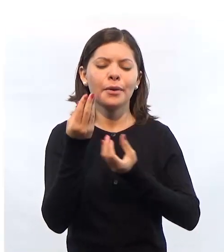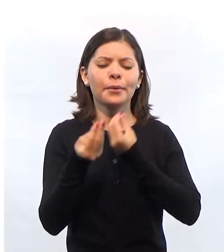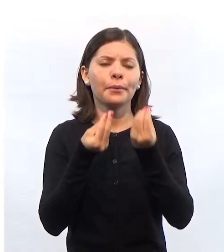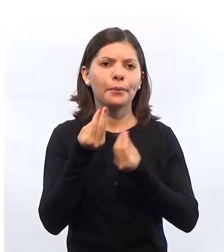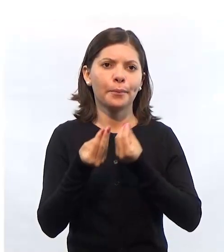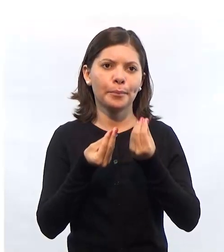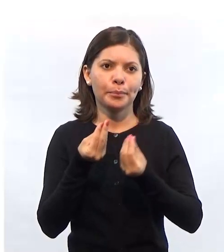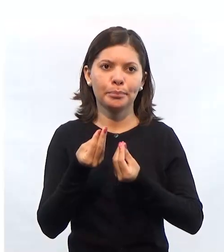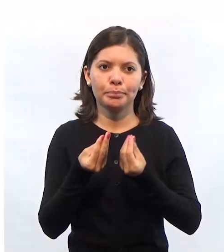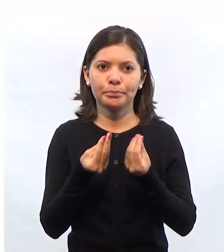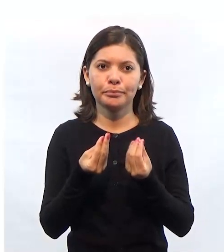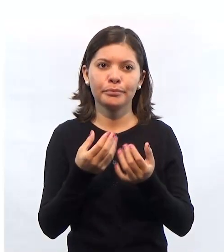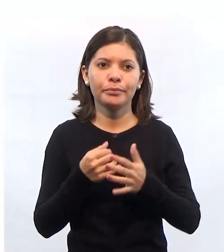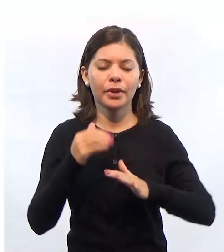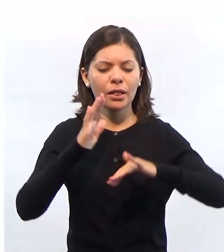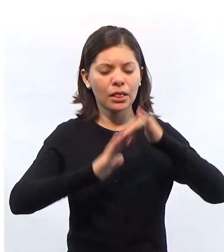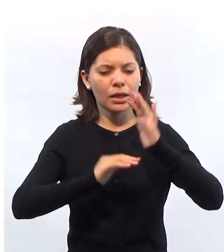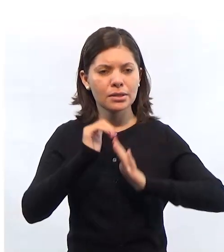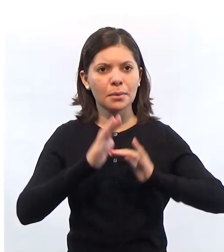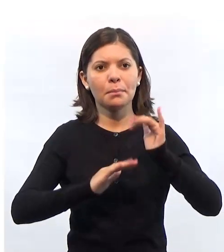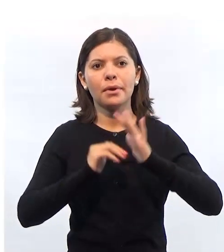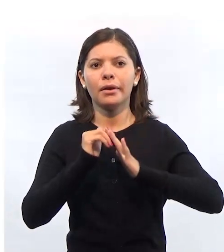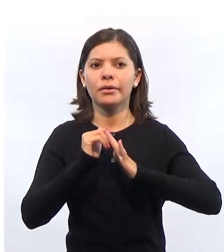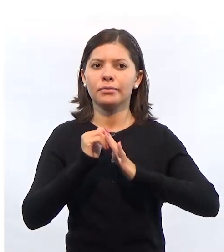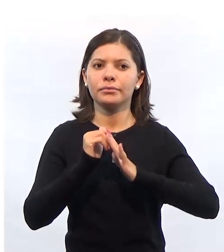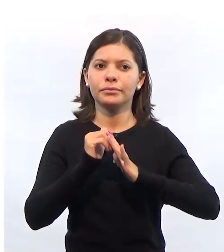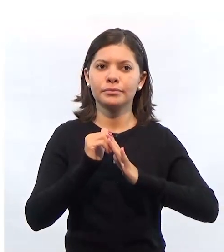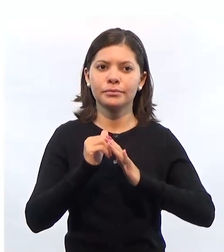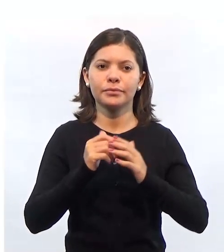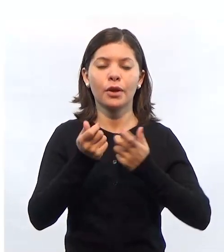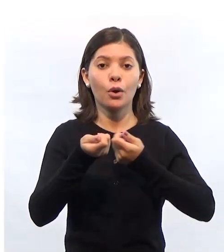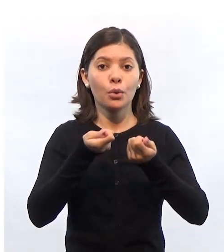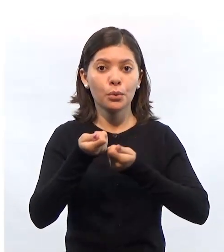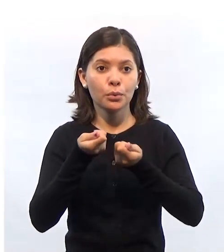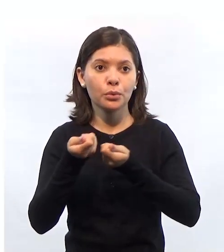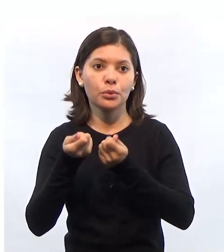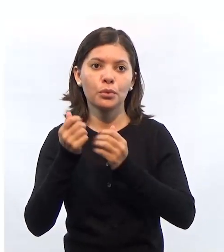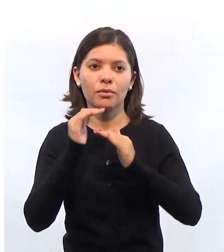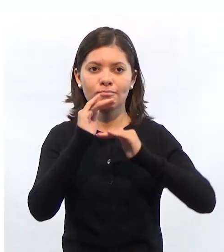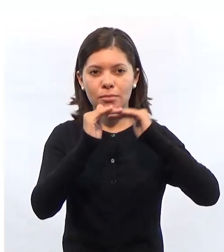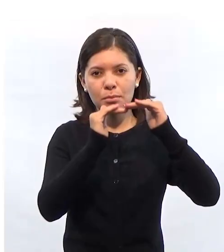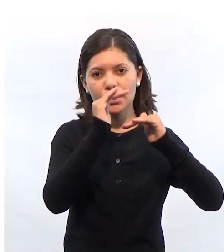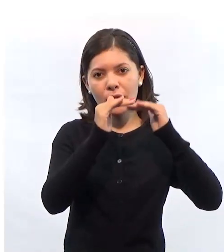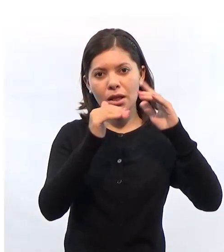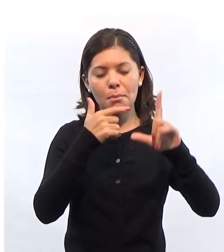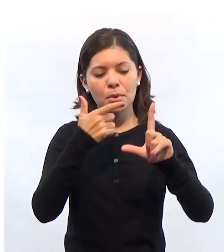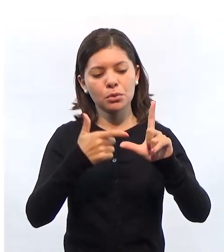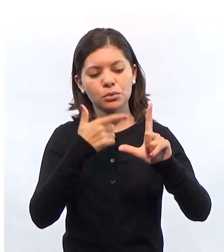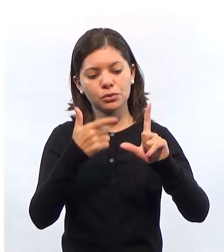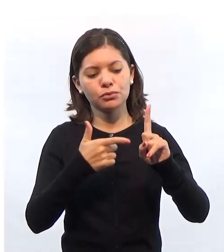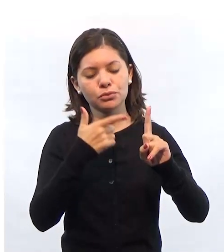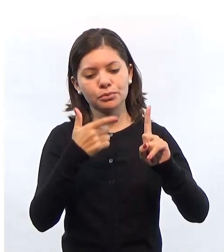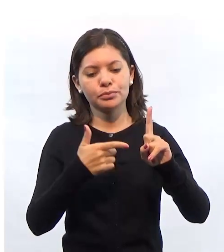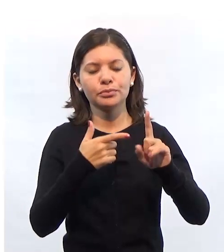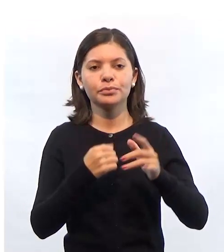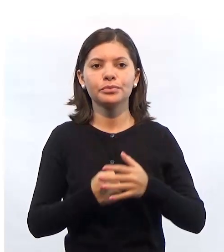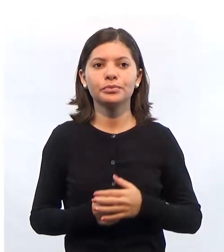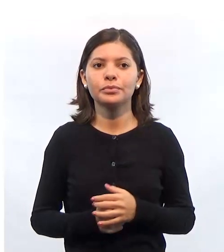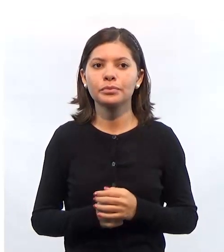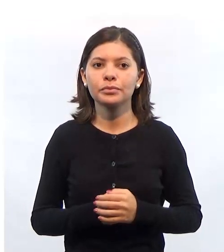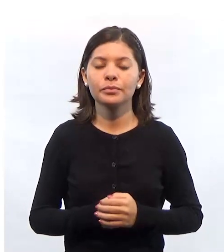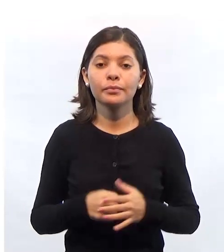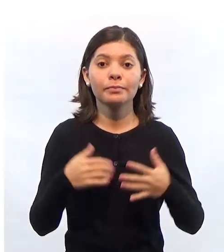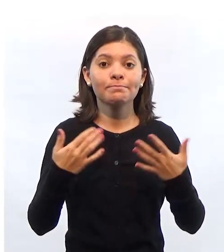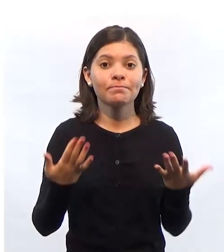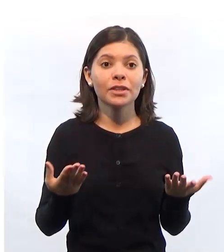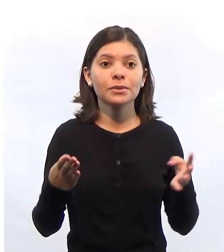funciona como indicadores métricas desempenho que devem governar o controle do processo produtivo